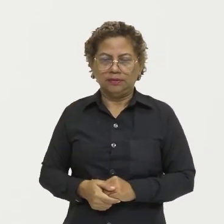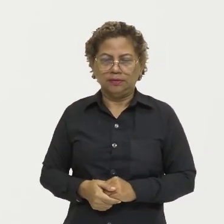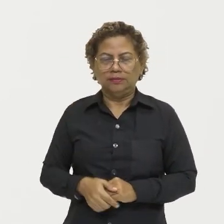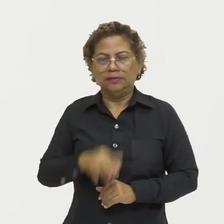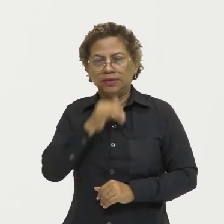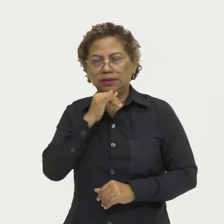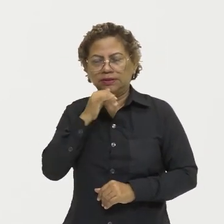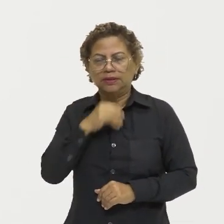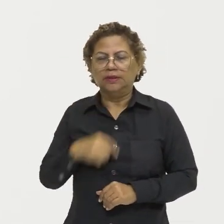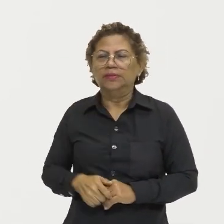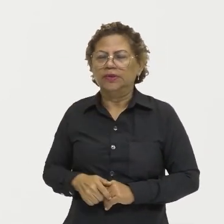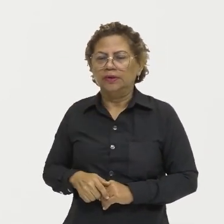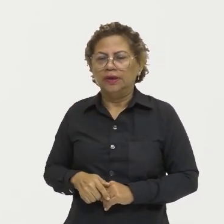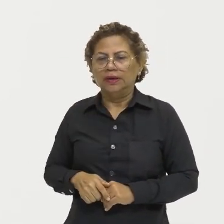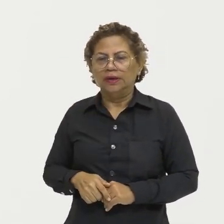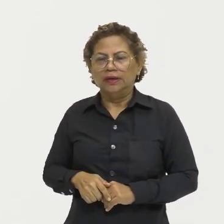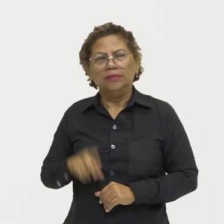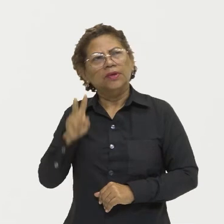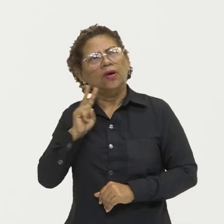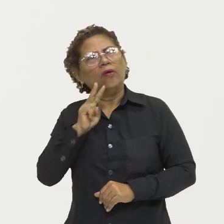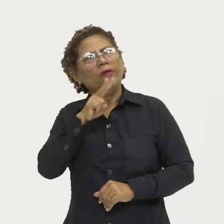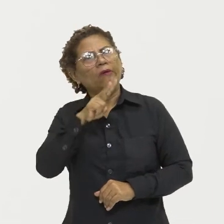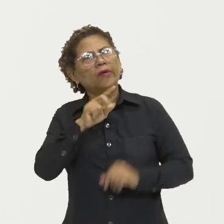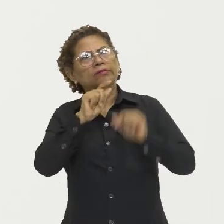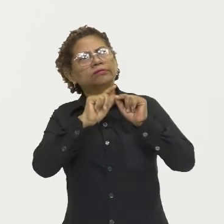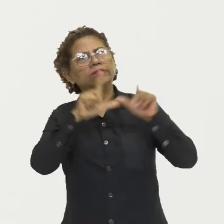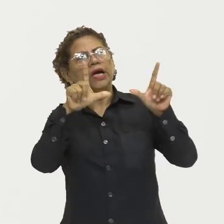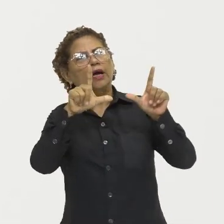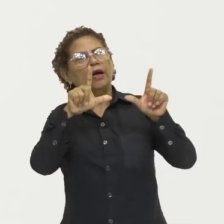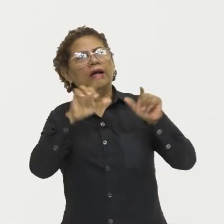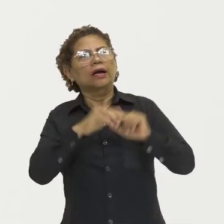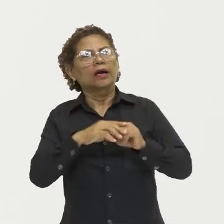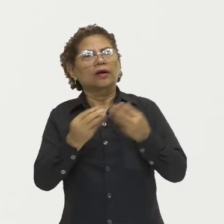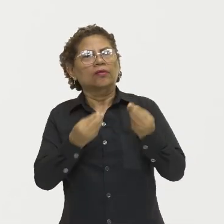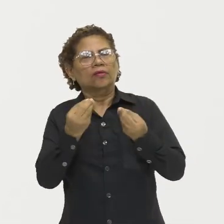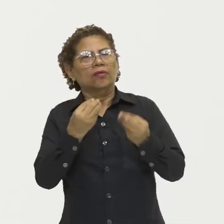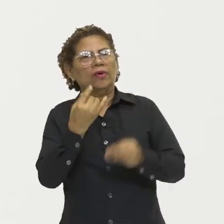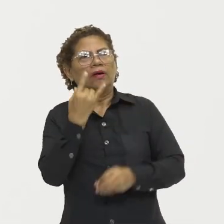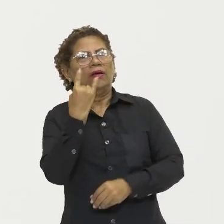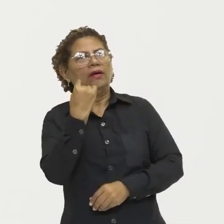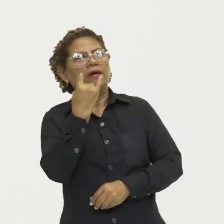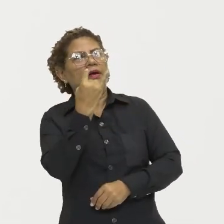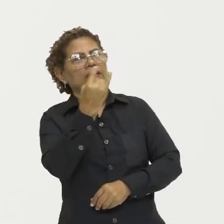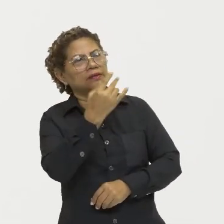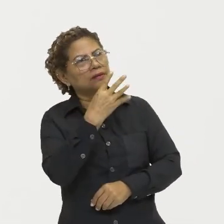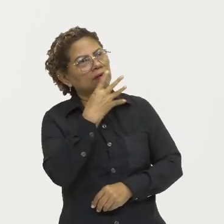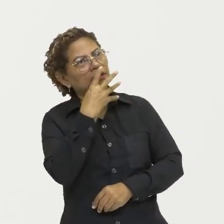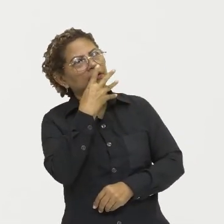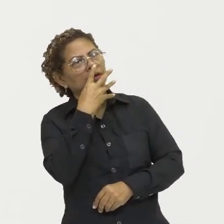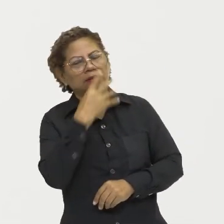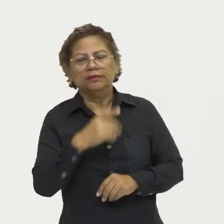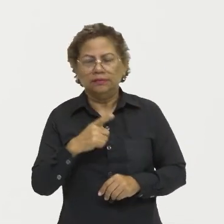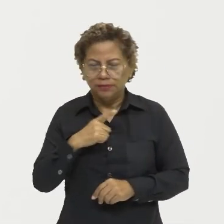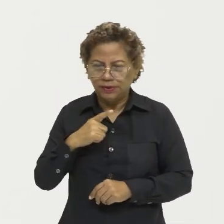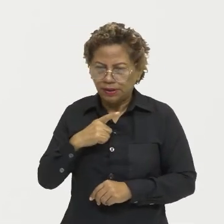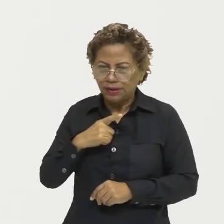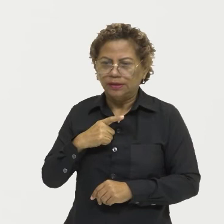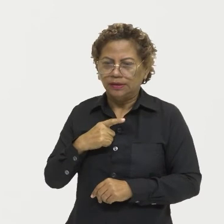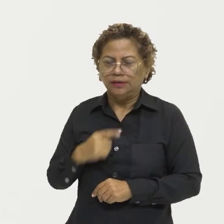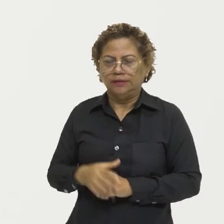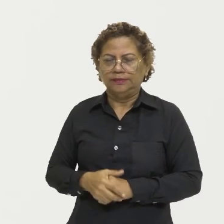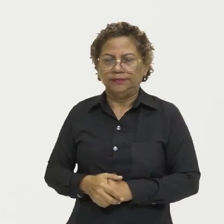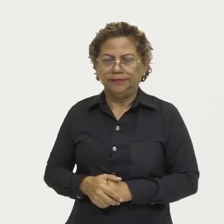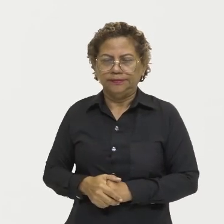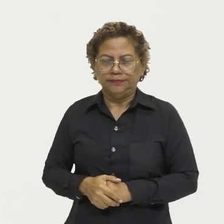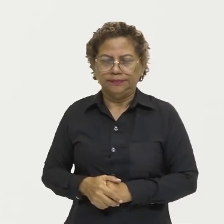aquela propaganda, né? A pessoa que está ouvindo aquele discurso político. Então, ele vai ter esse poder de convencimento,